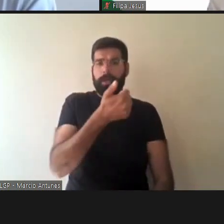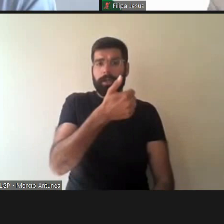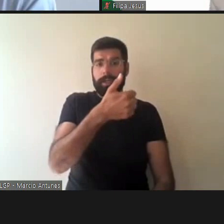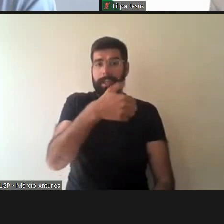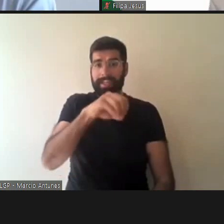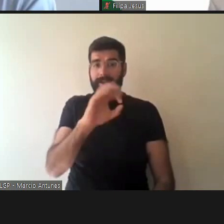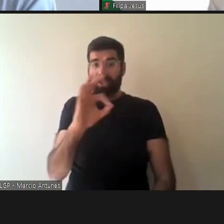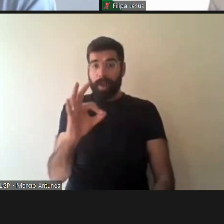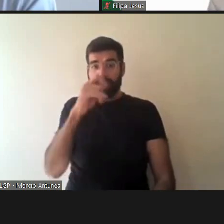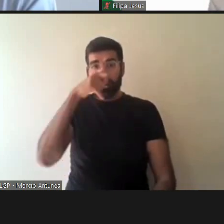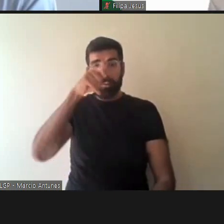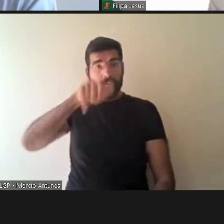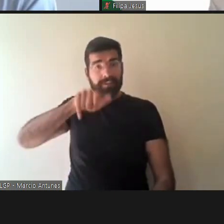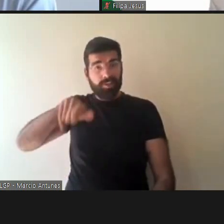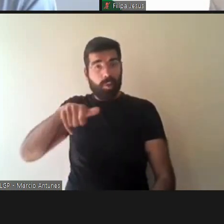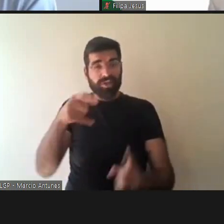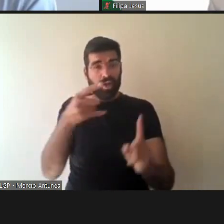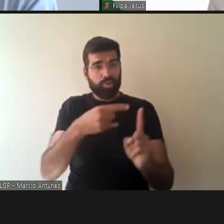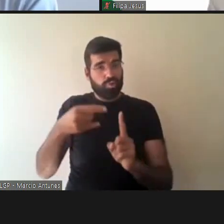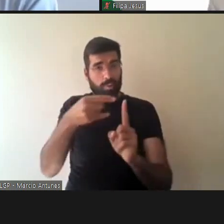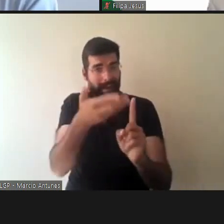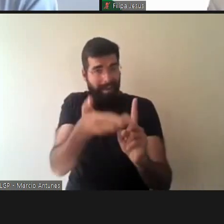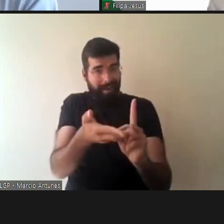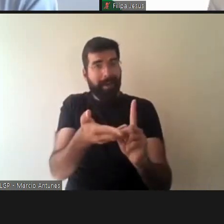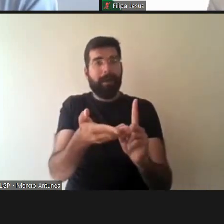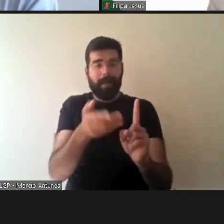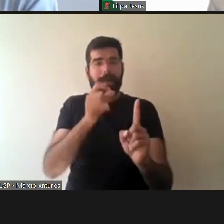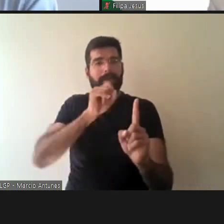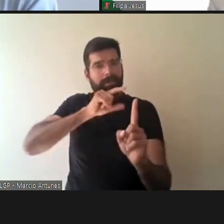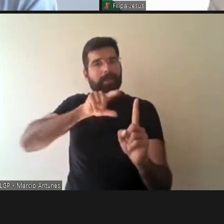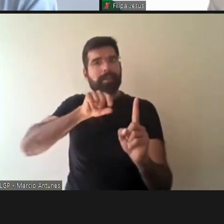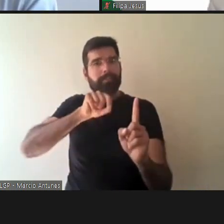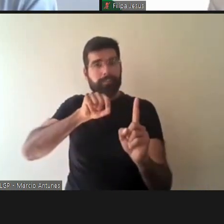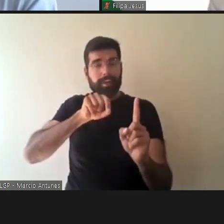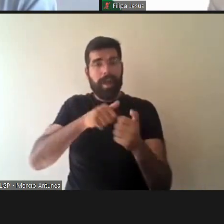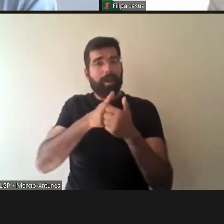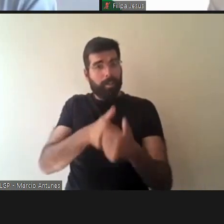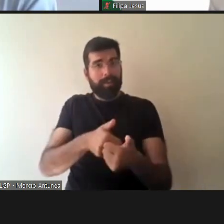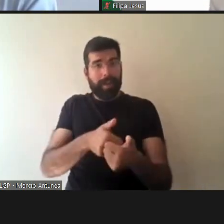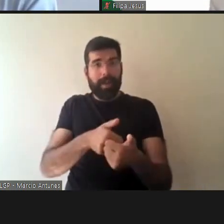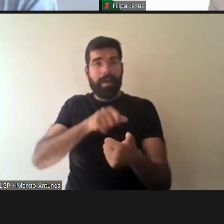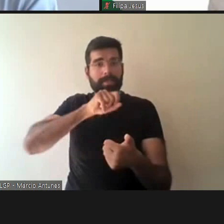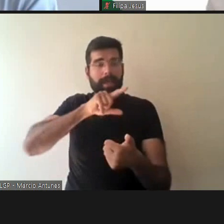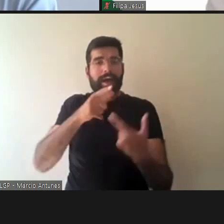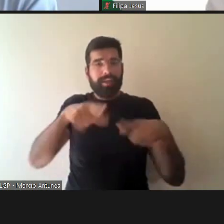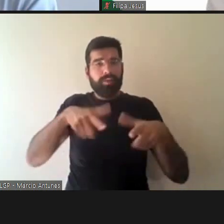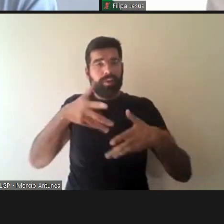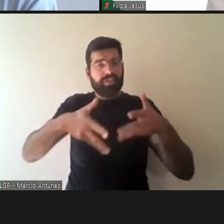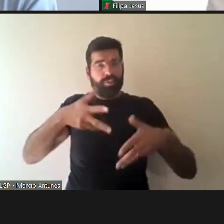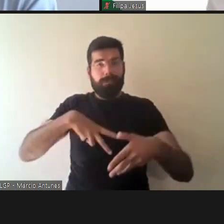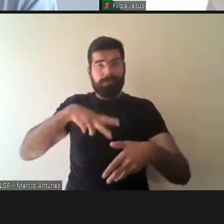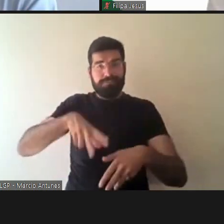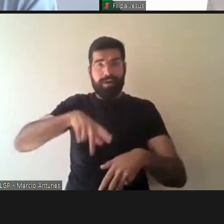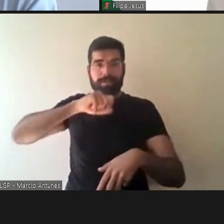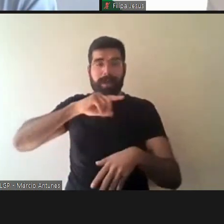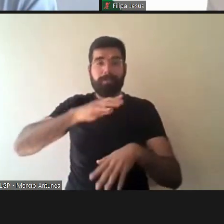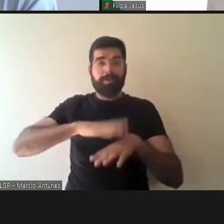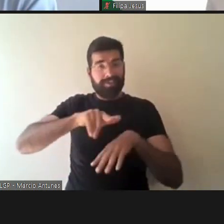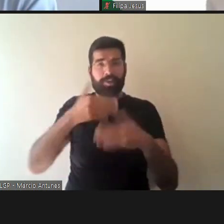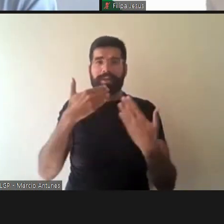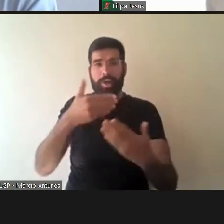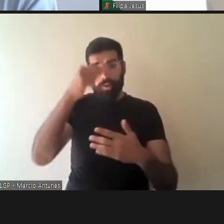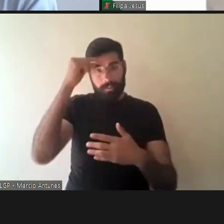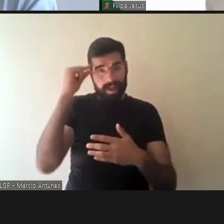504 intervenientes, só aqui no Zoom, têm também a possibilidade de acompanhar com a língua gestual portuguesa e, portanto, muito obrigada ao Márcio